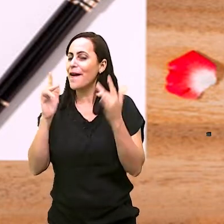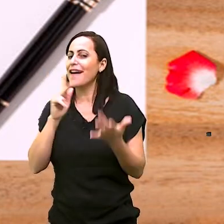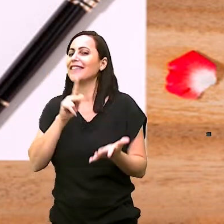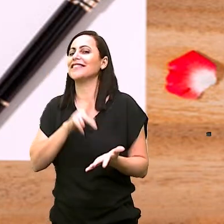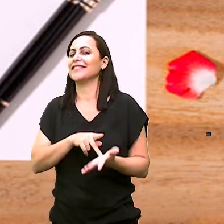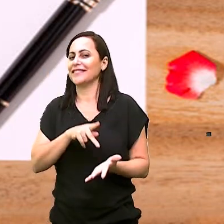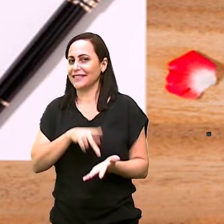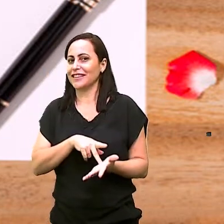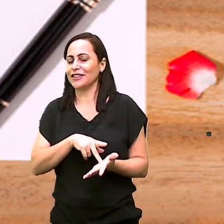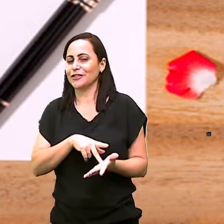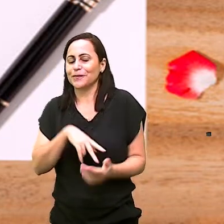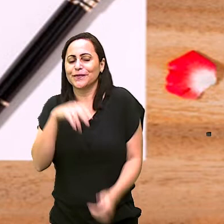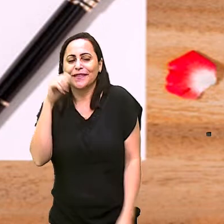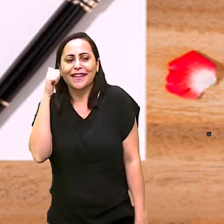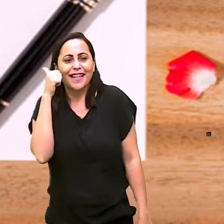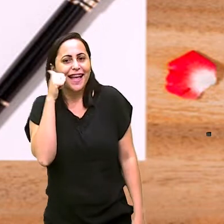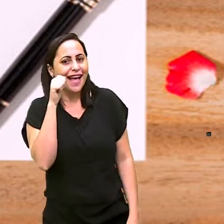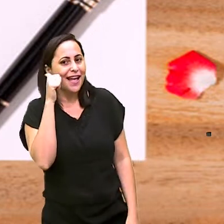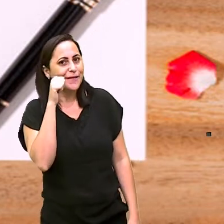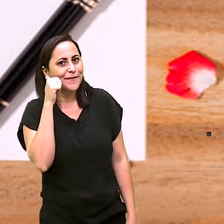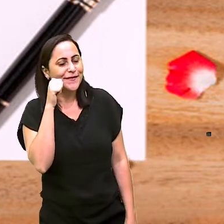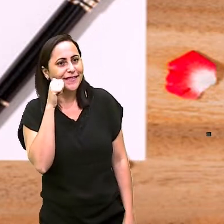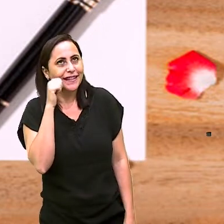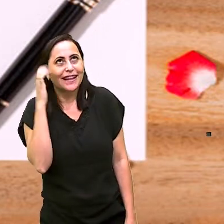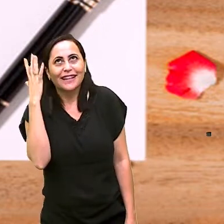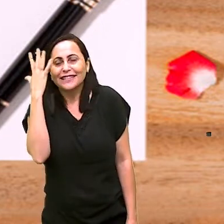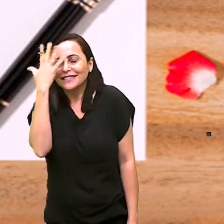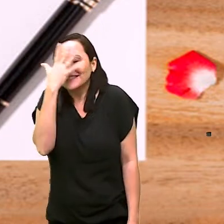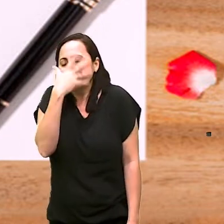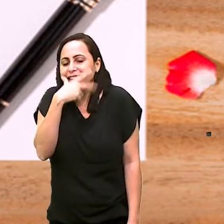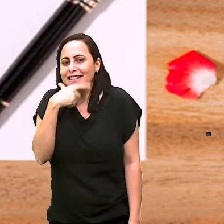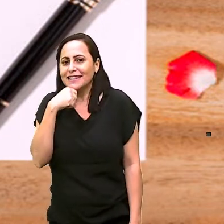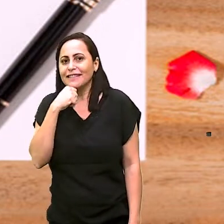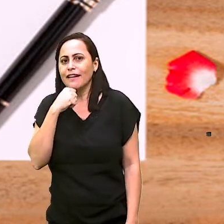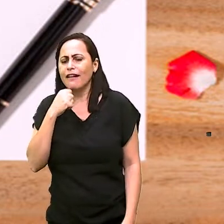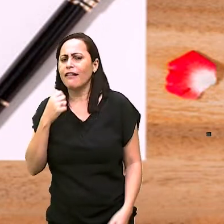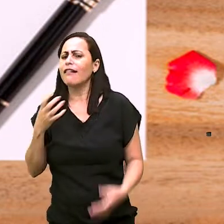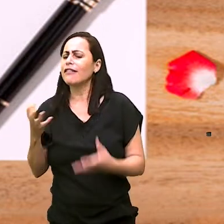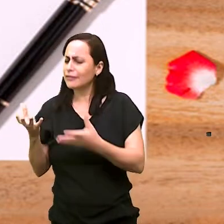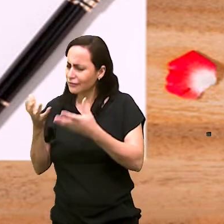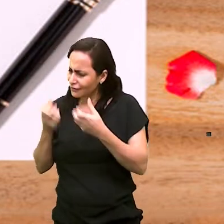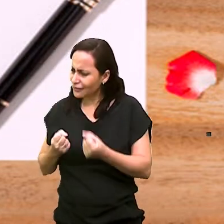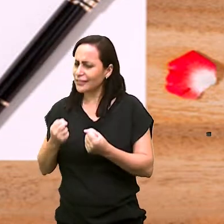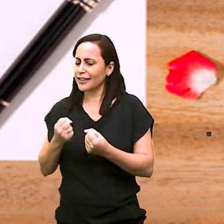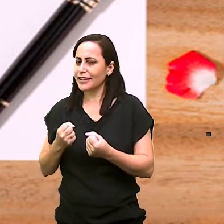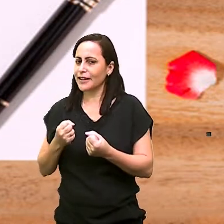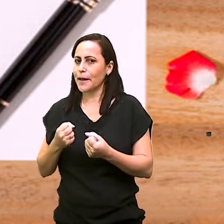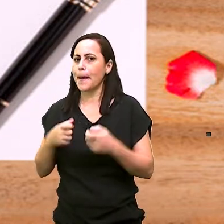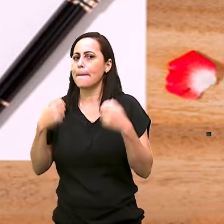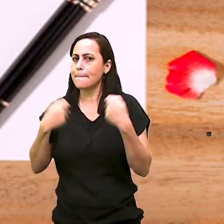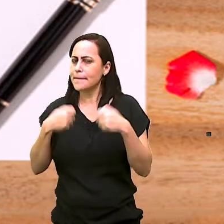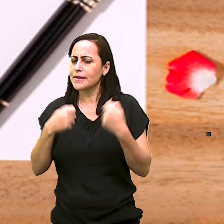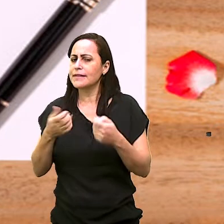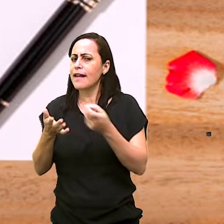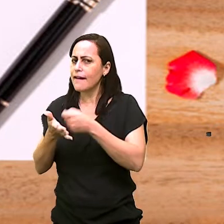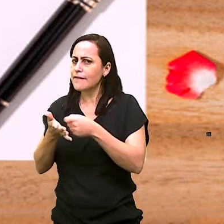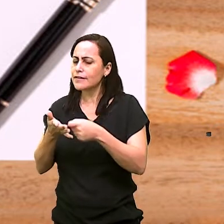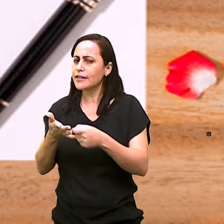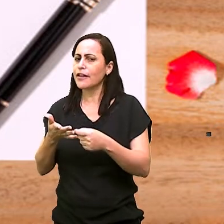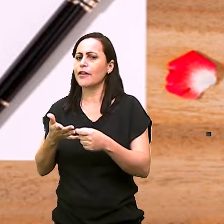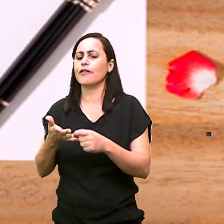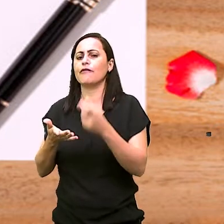queria, faltava-lhe jeito de dizer, tinha que escrever um bilhete respondendo, era mais fácil. No